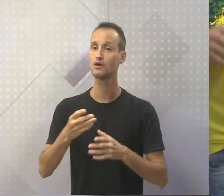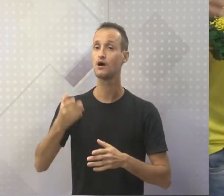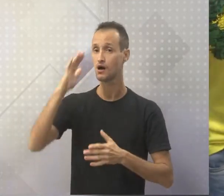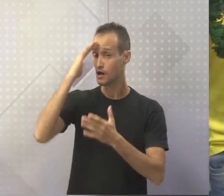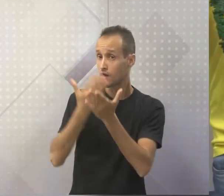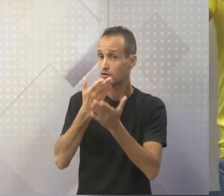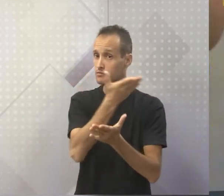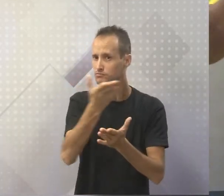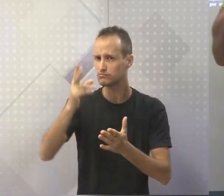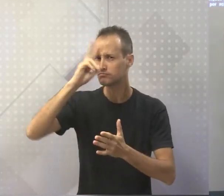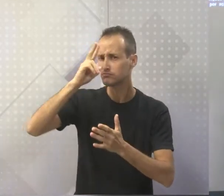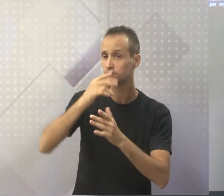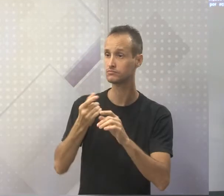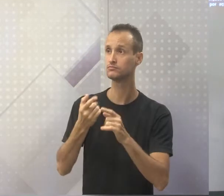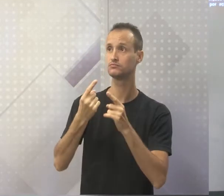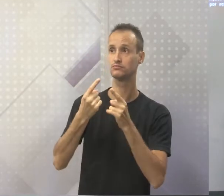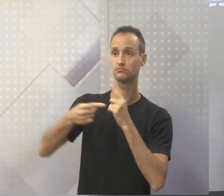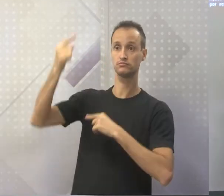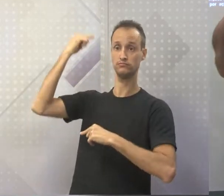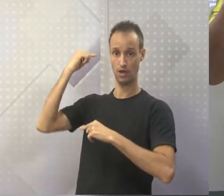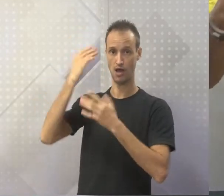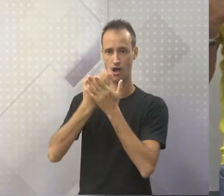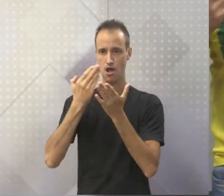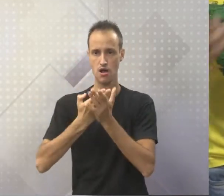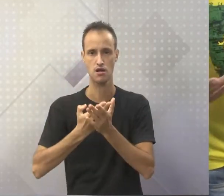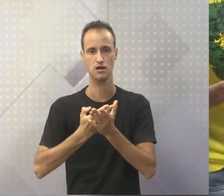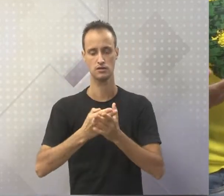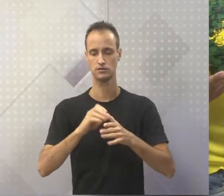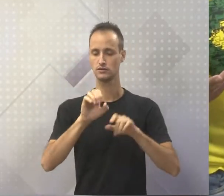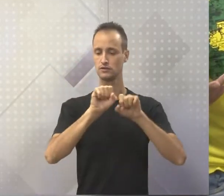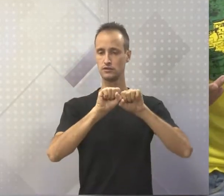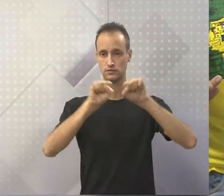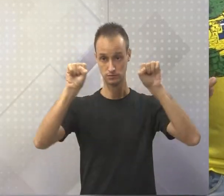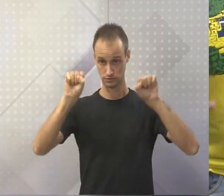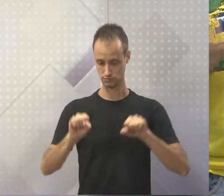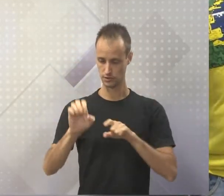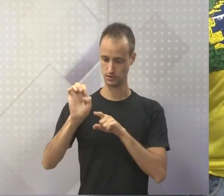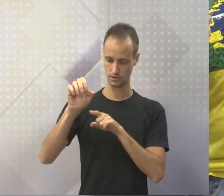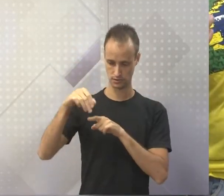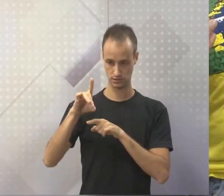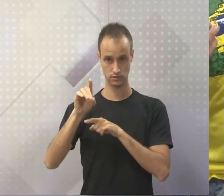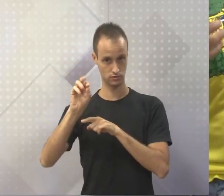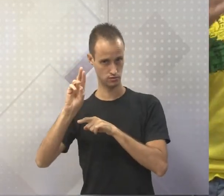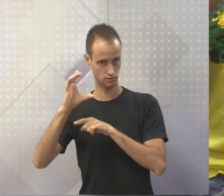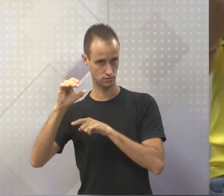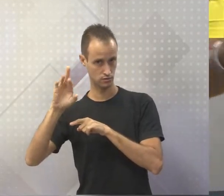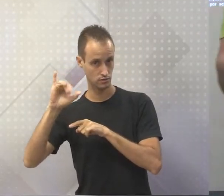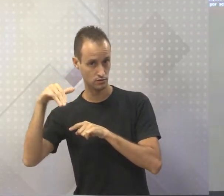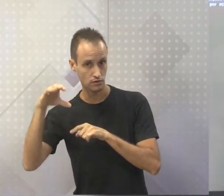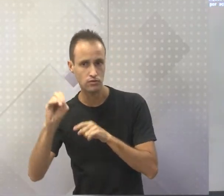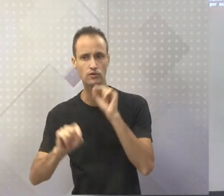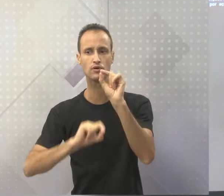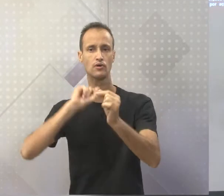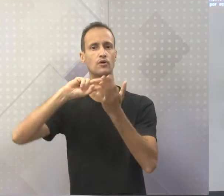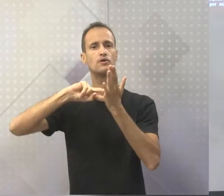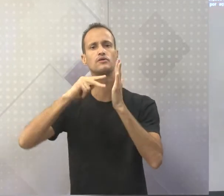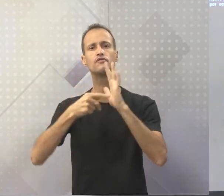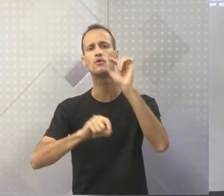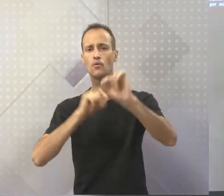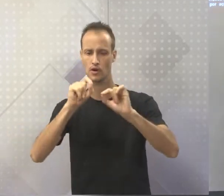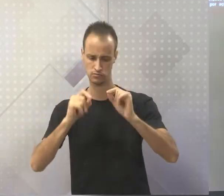passada falamos sobre sistema endócrino, que é um sistema hormonal. E os hormônios são substâncias que